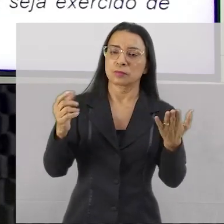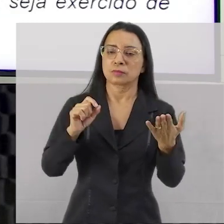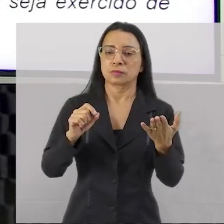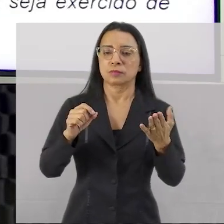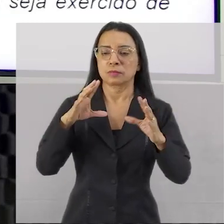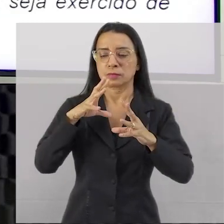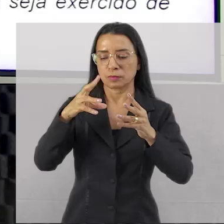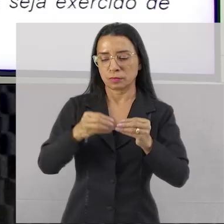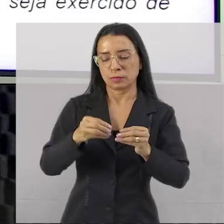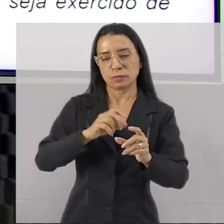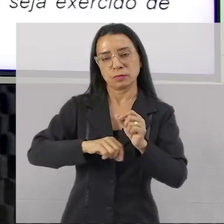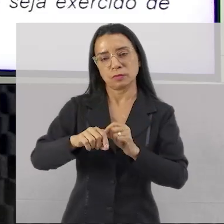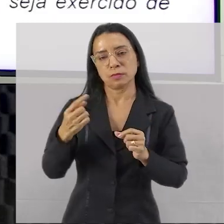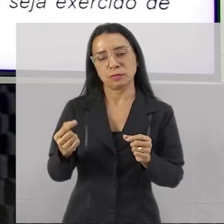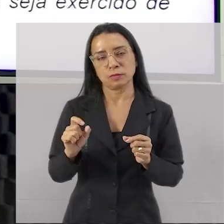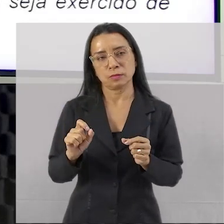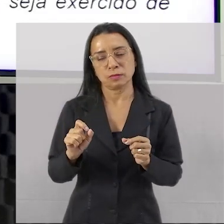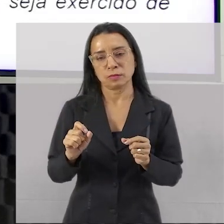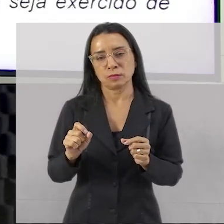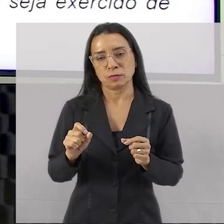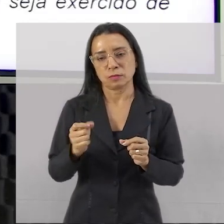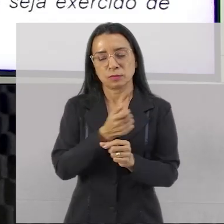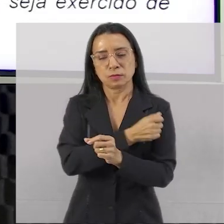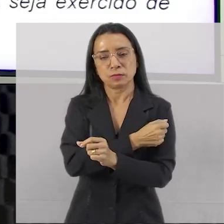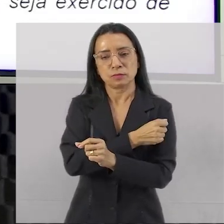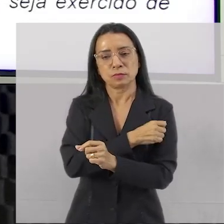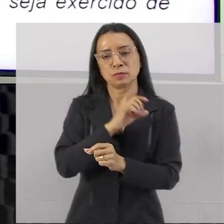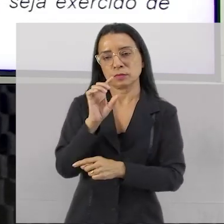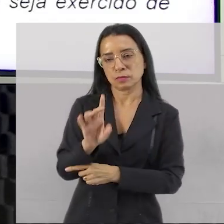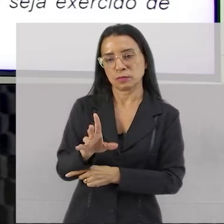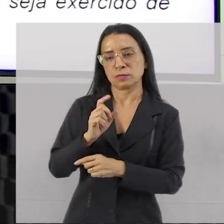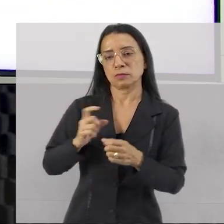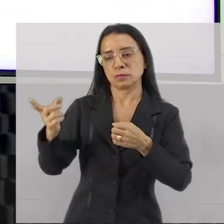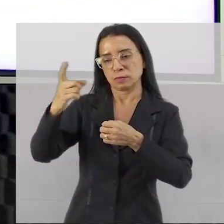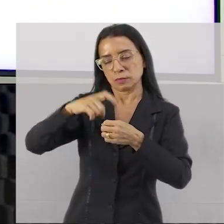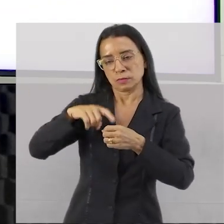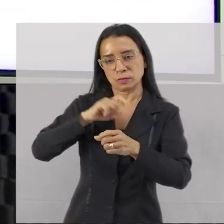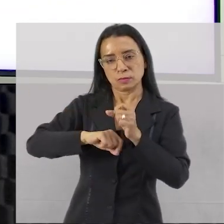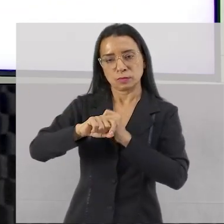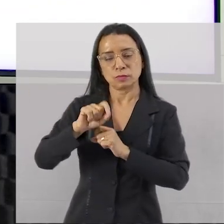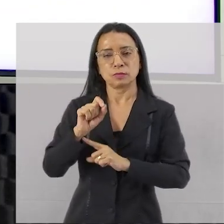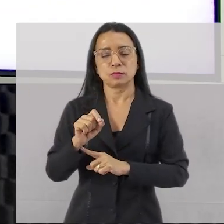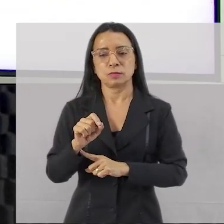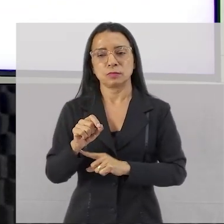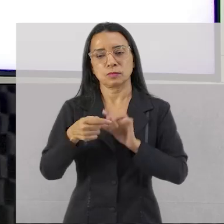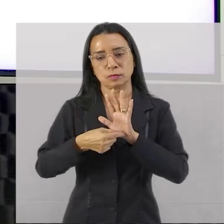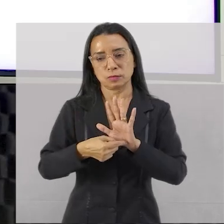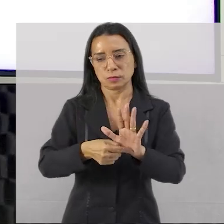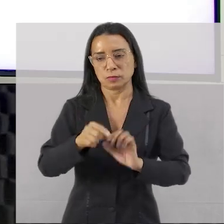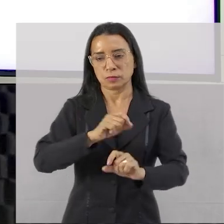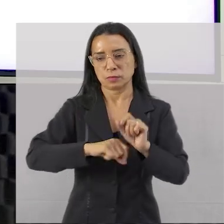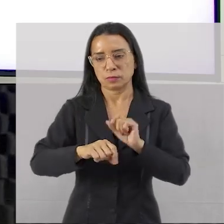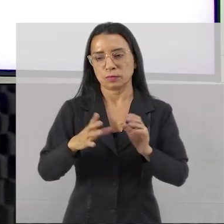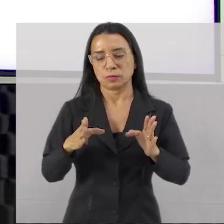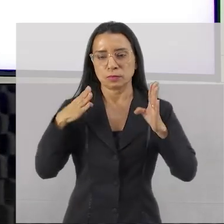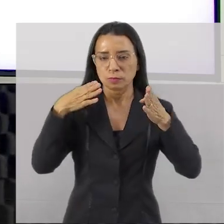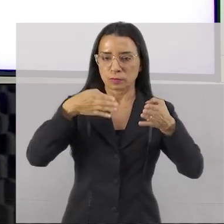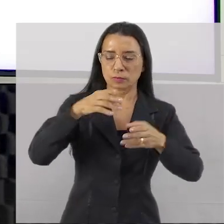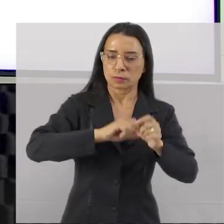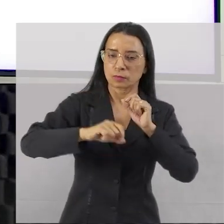na conclusão o aluno apenas fez retomadas, e aí ele apresentou uma